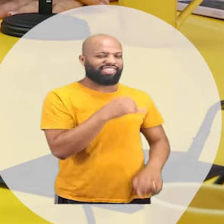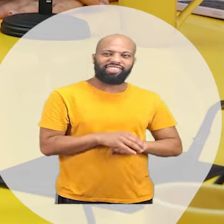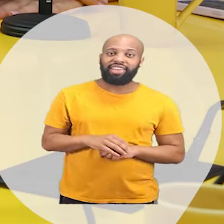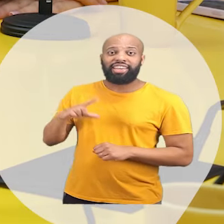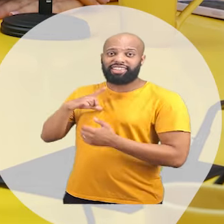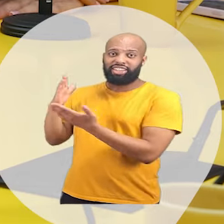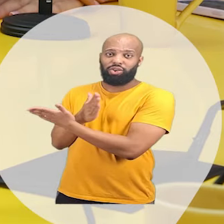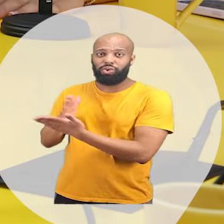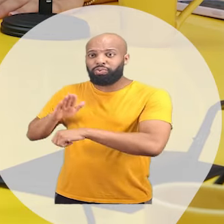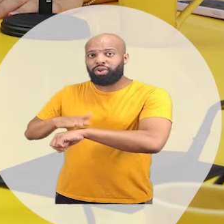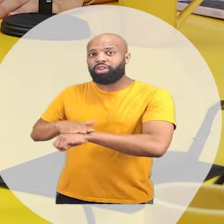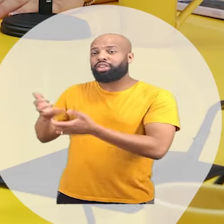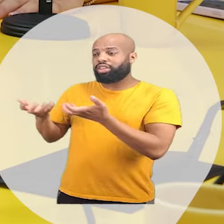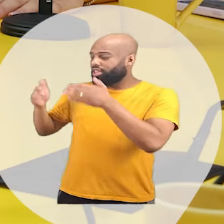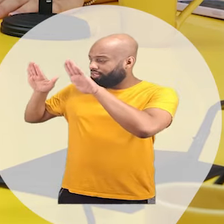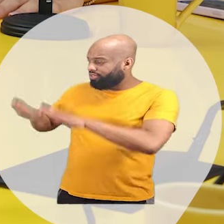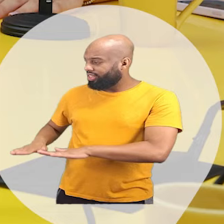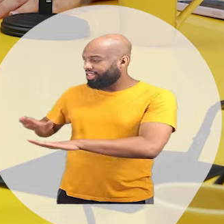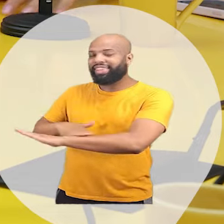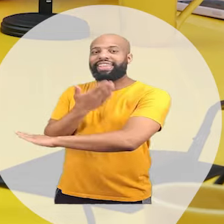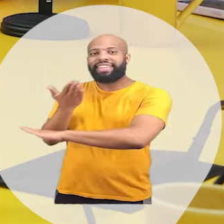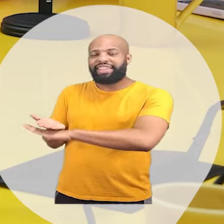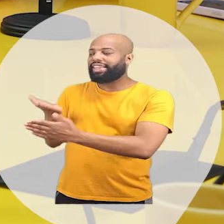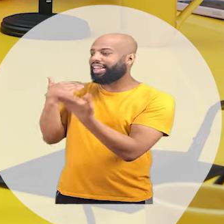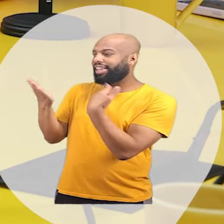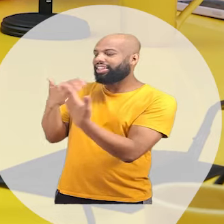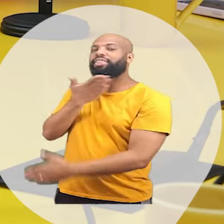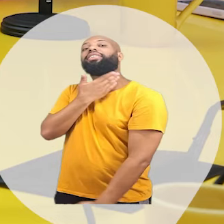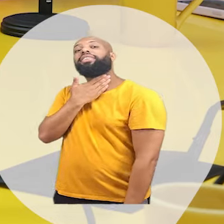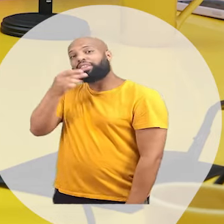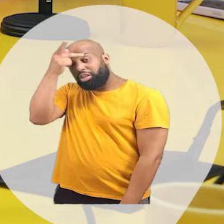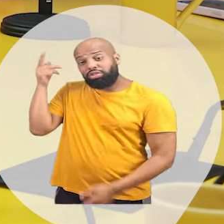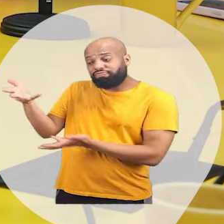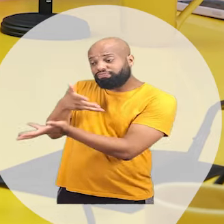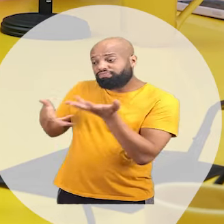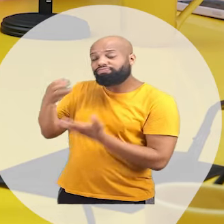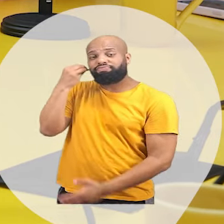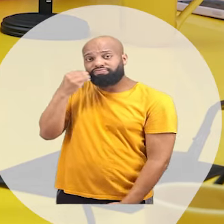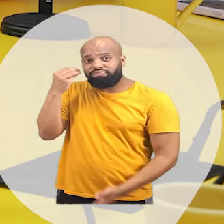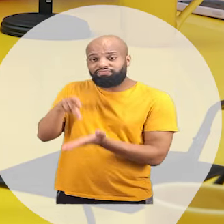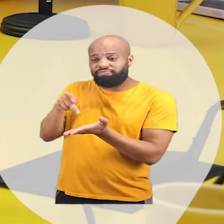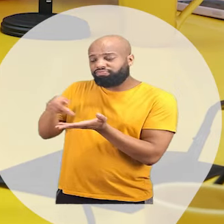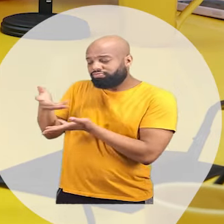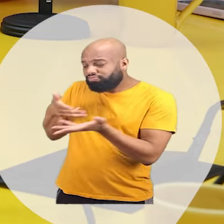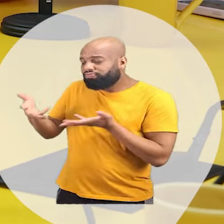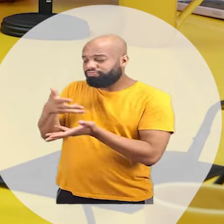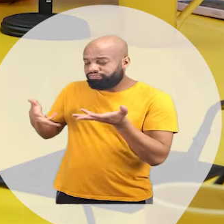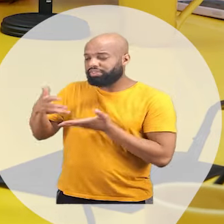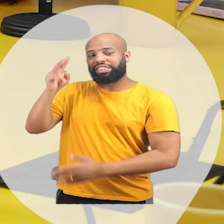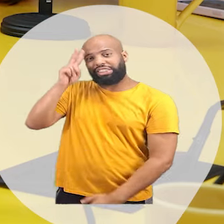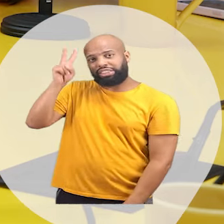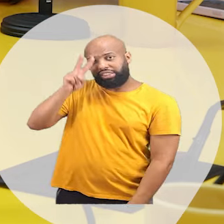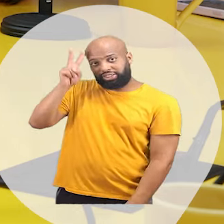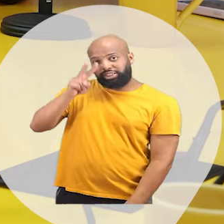E tem alguns momentos que às vezes você queria ficar ali a tarde inteira batendo papo com uma pessoa trocando experiências né compartilhando